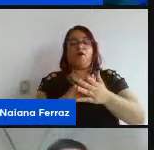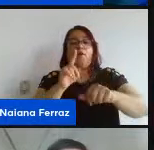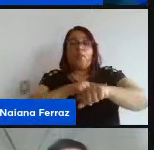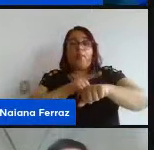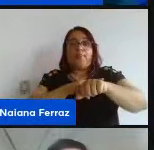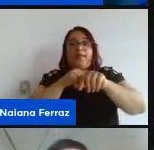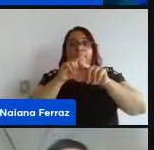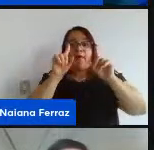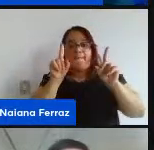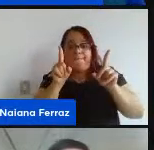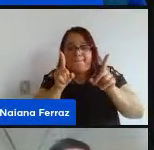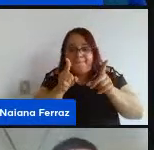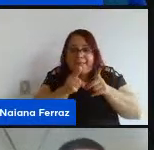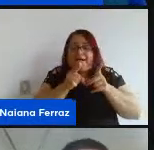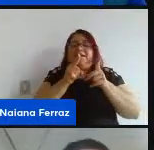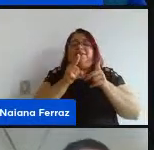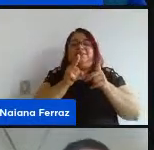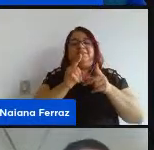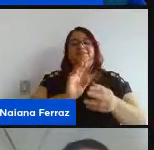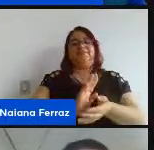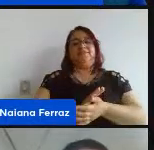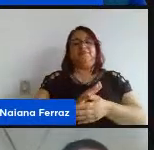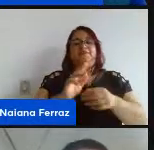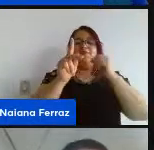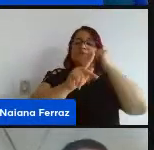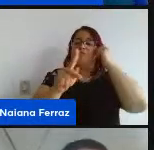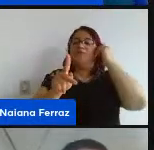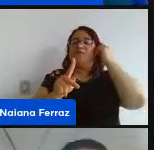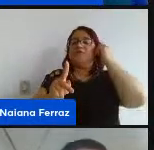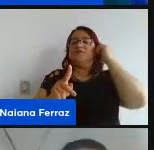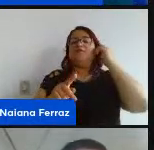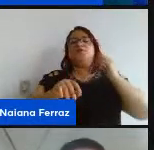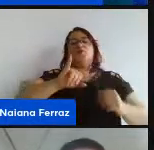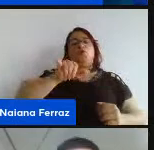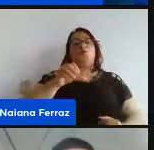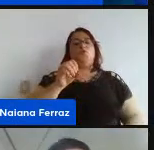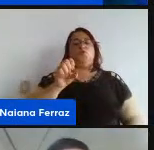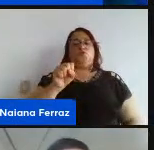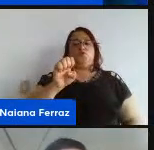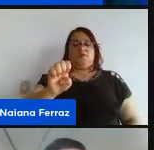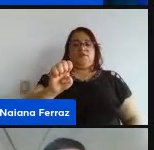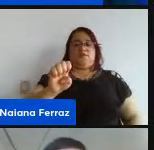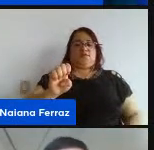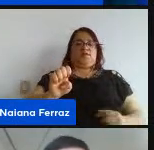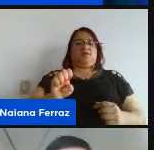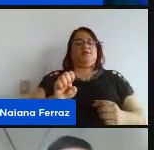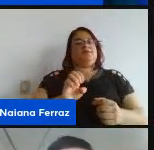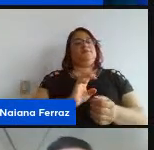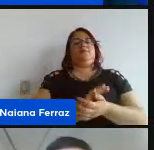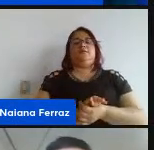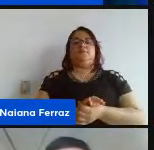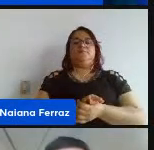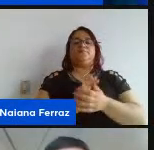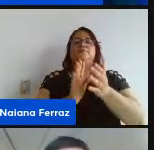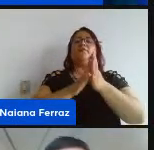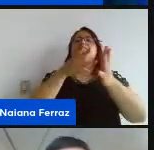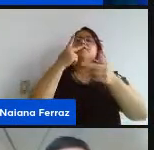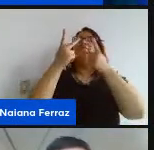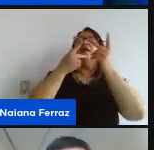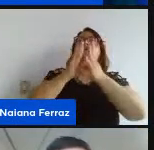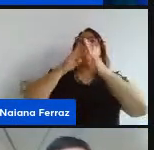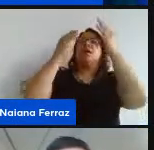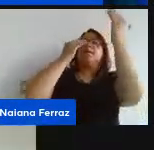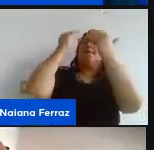apertado. Professor José Ferrari Neto, a psicolinguística e a